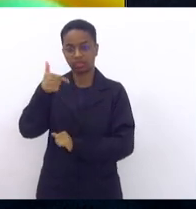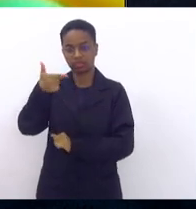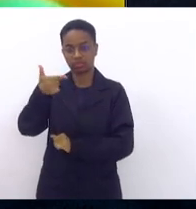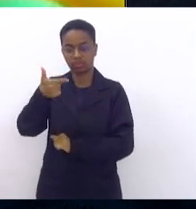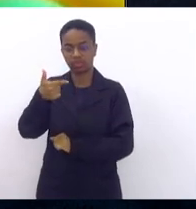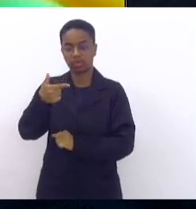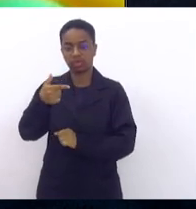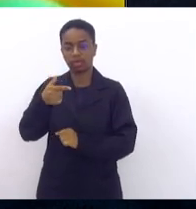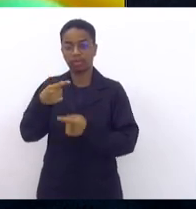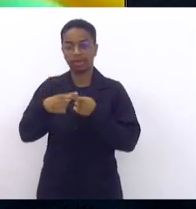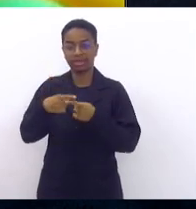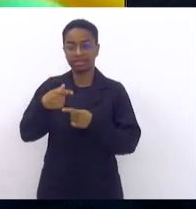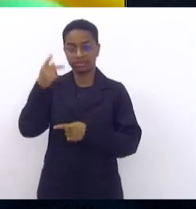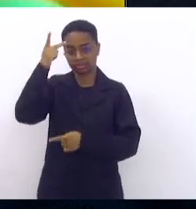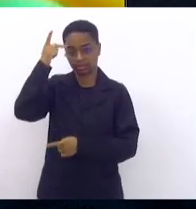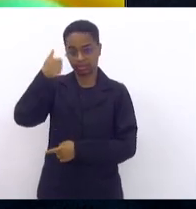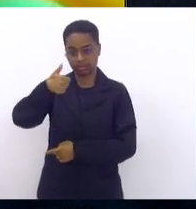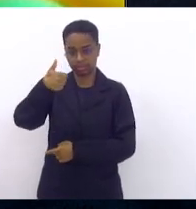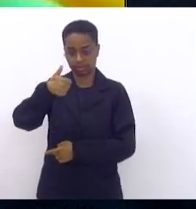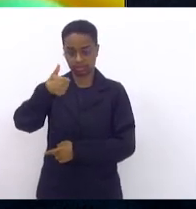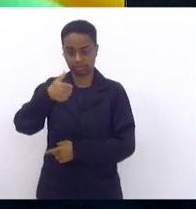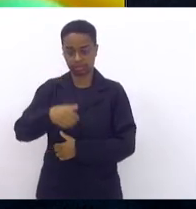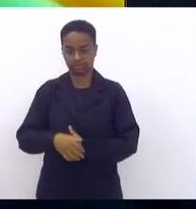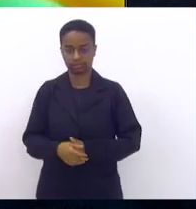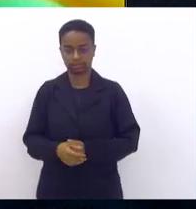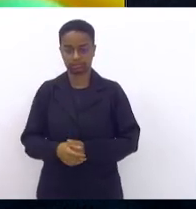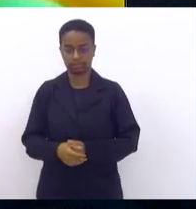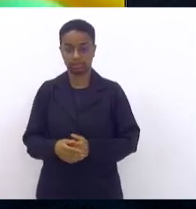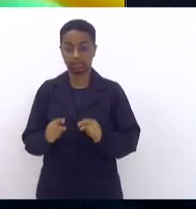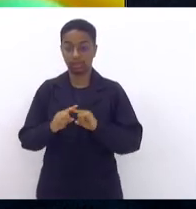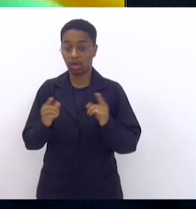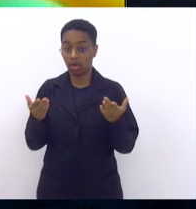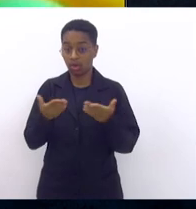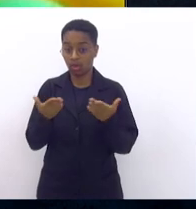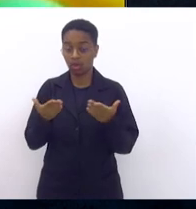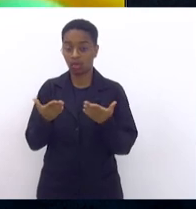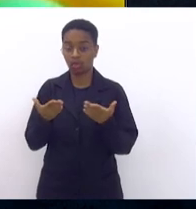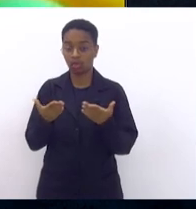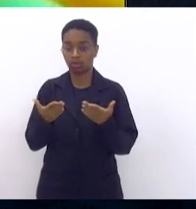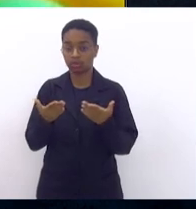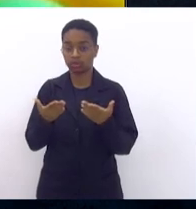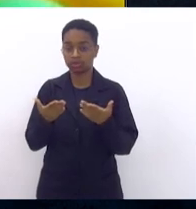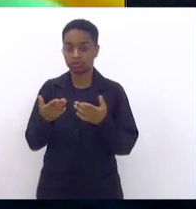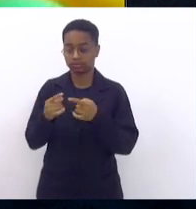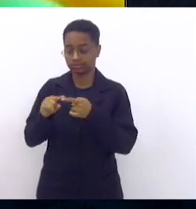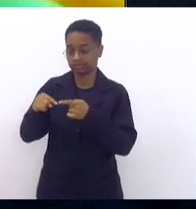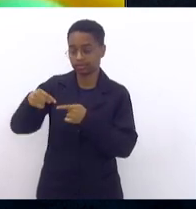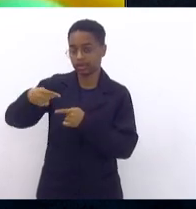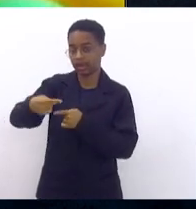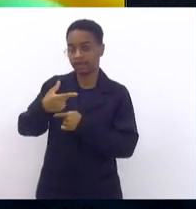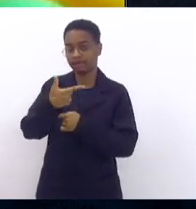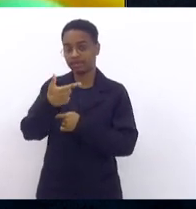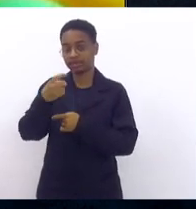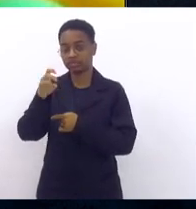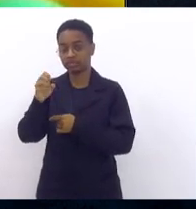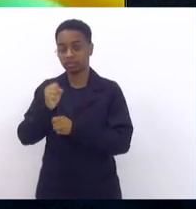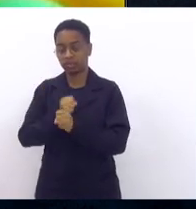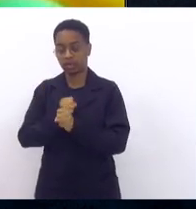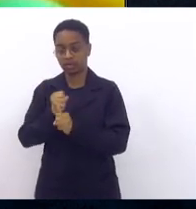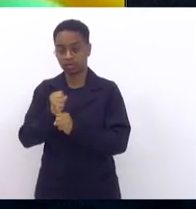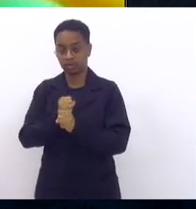estado de São Paulo hoje 20 anos depois 25 anos depois